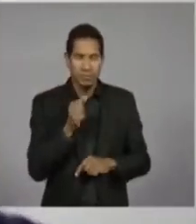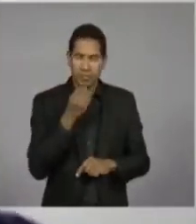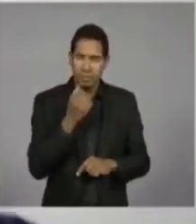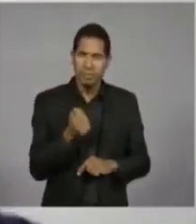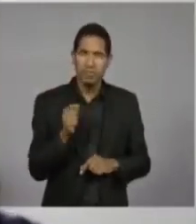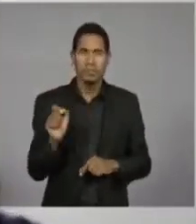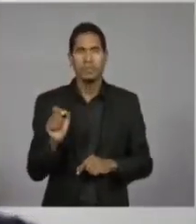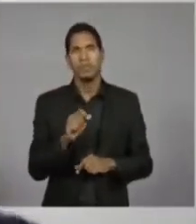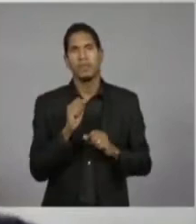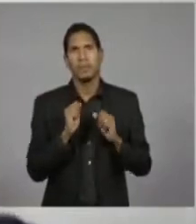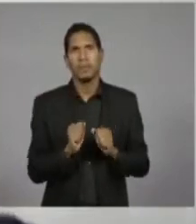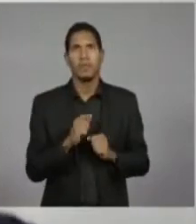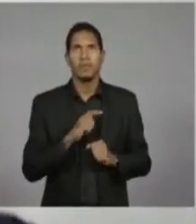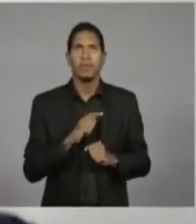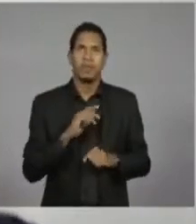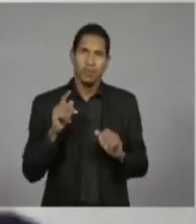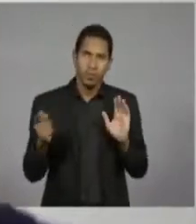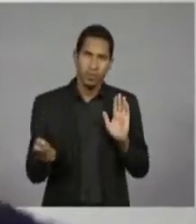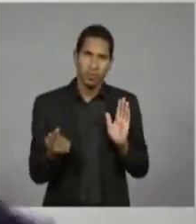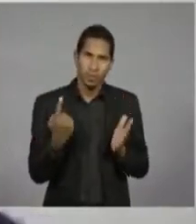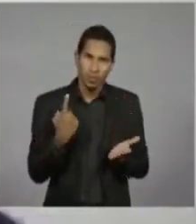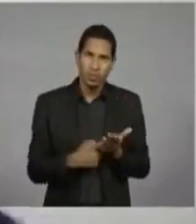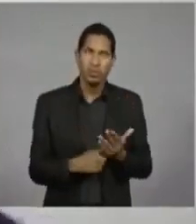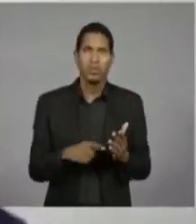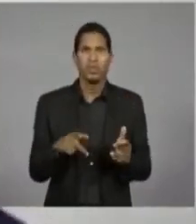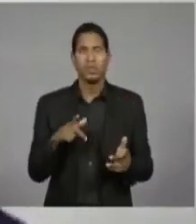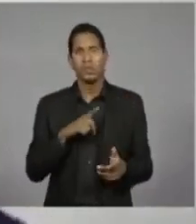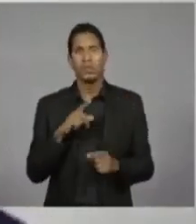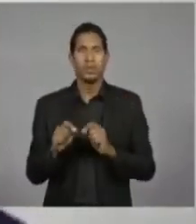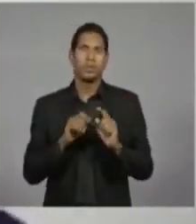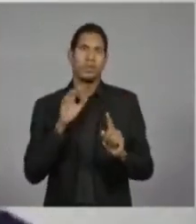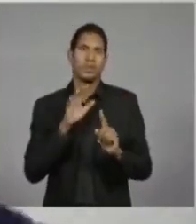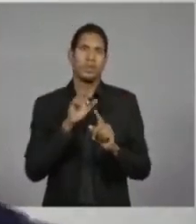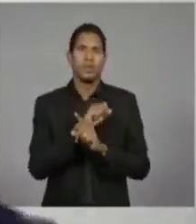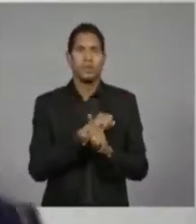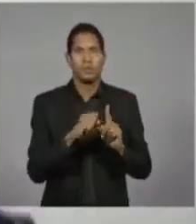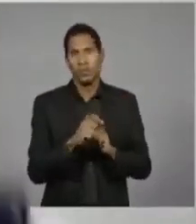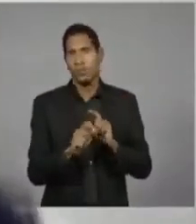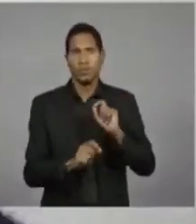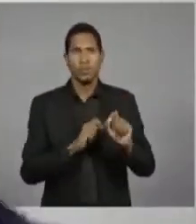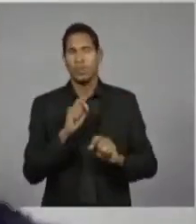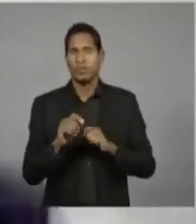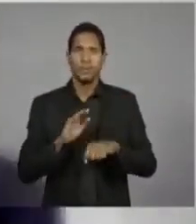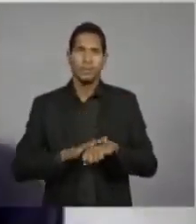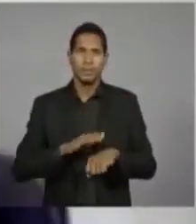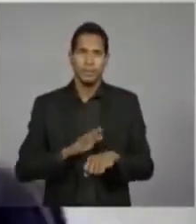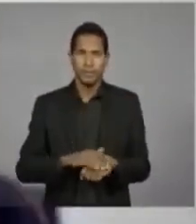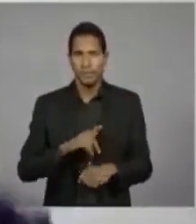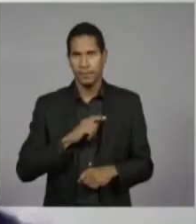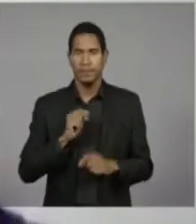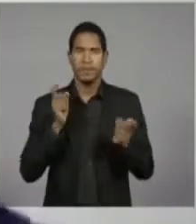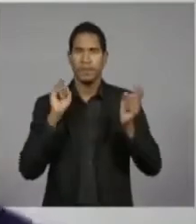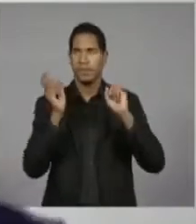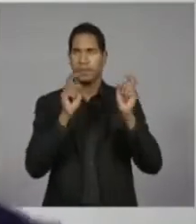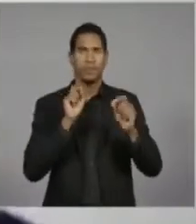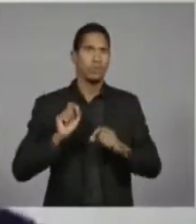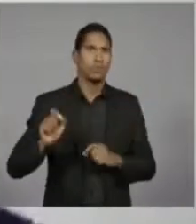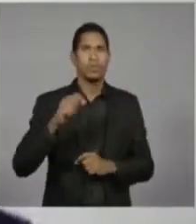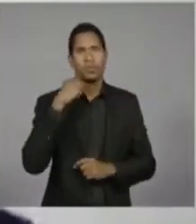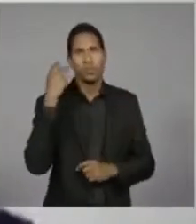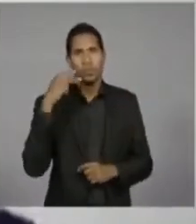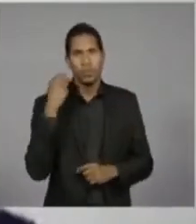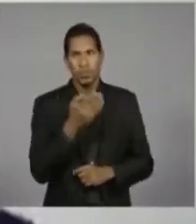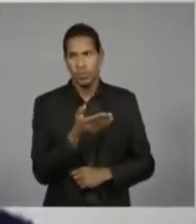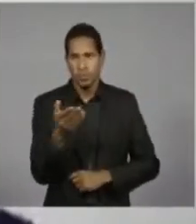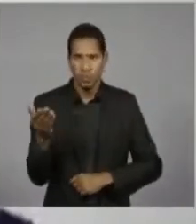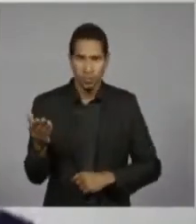gente tenha sempre também esse compromisso com o impacto na sociedade, com para que é que serve essa reunião de vereadoras e vereadores em torno